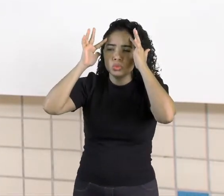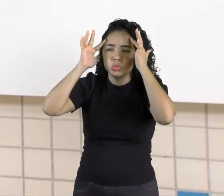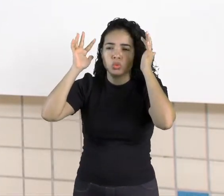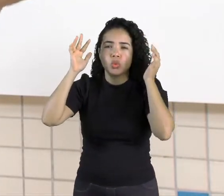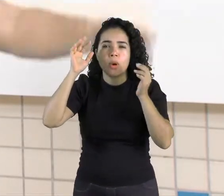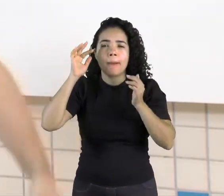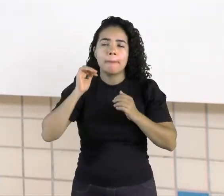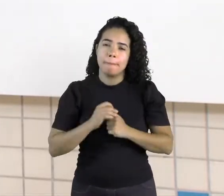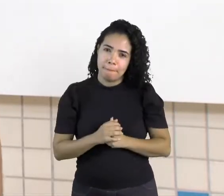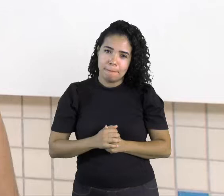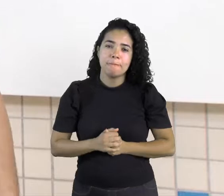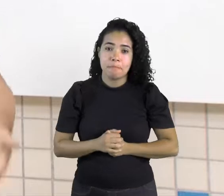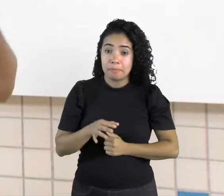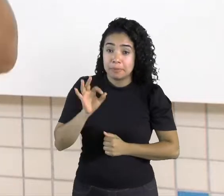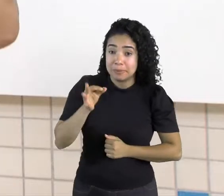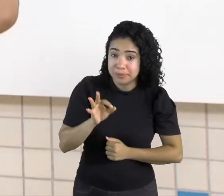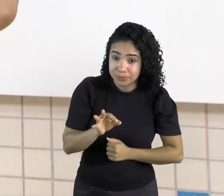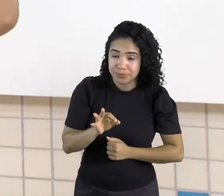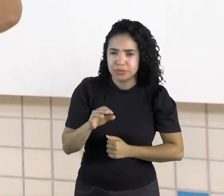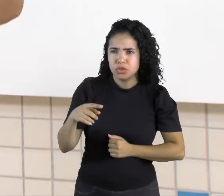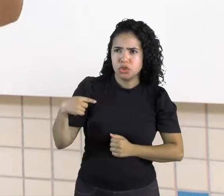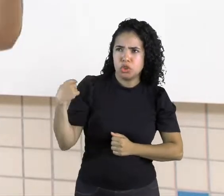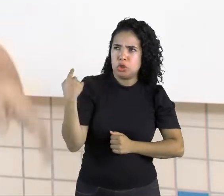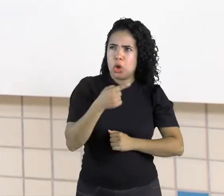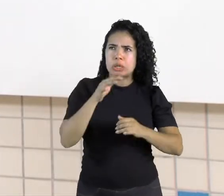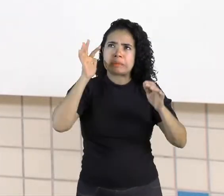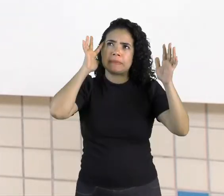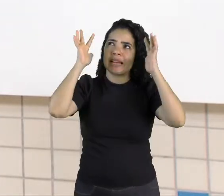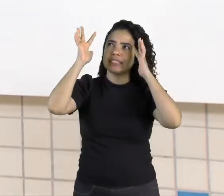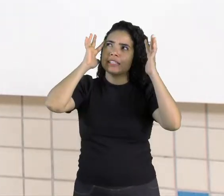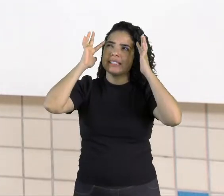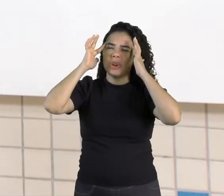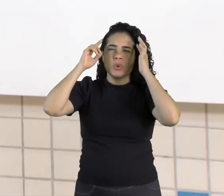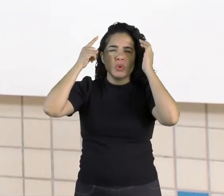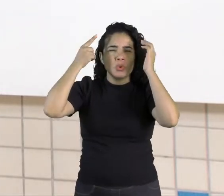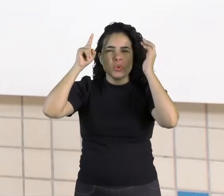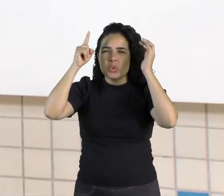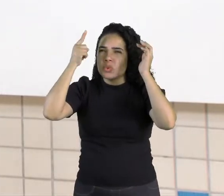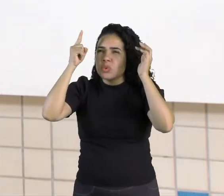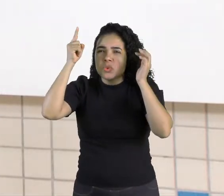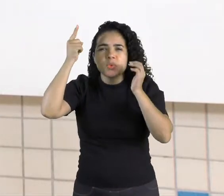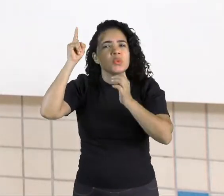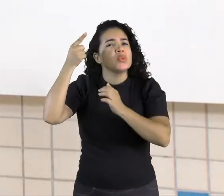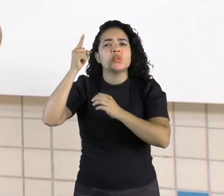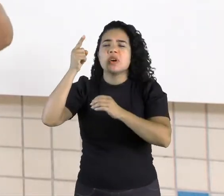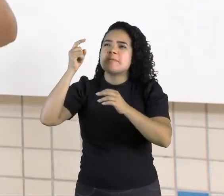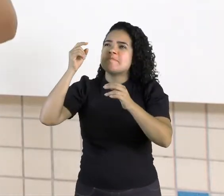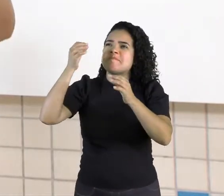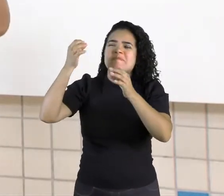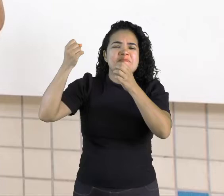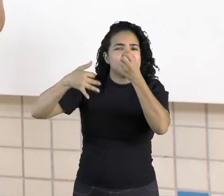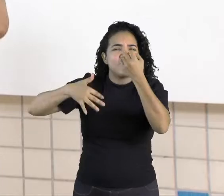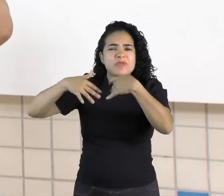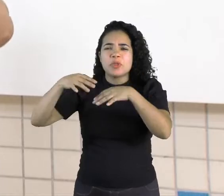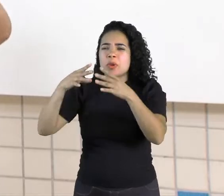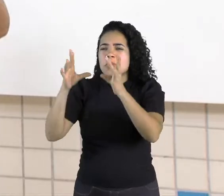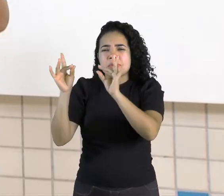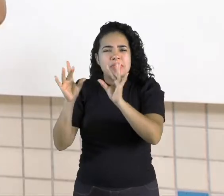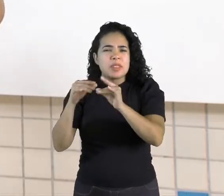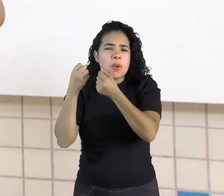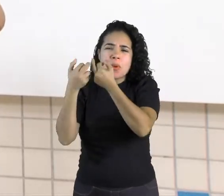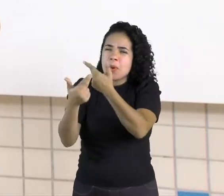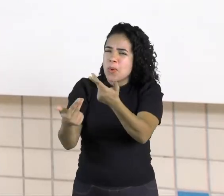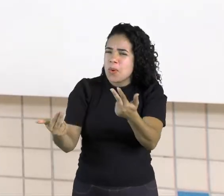sua imaginação, né? Que a nossa imaginação, ela não tem limite, ela não acaba. Então, o cara vai escrevendo ali,